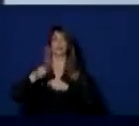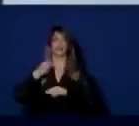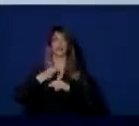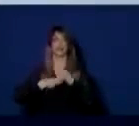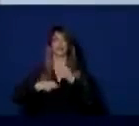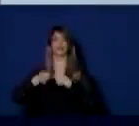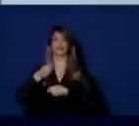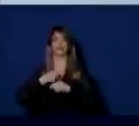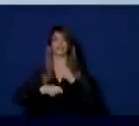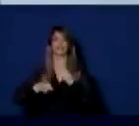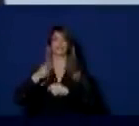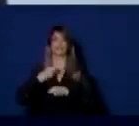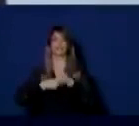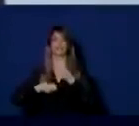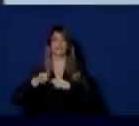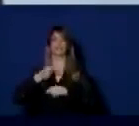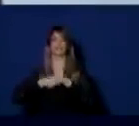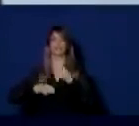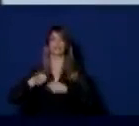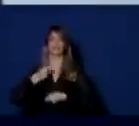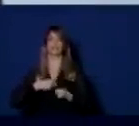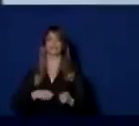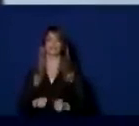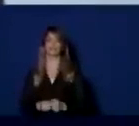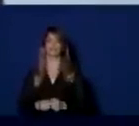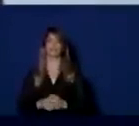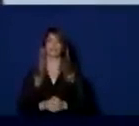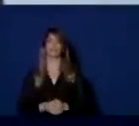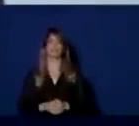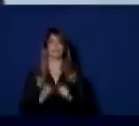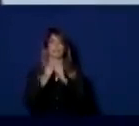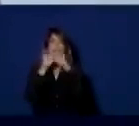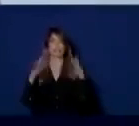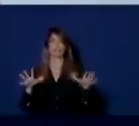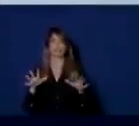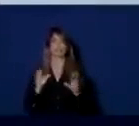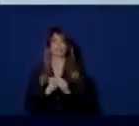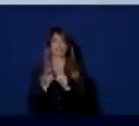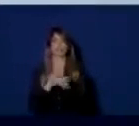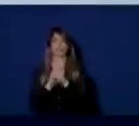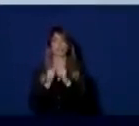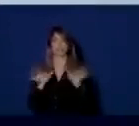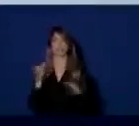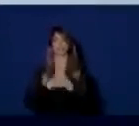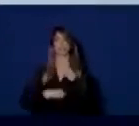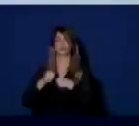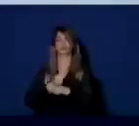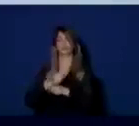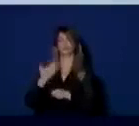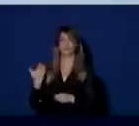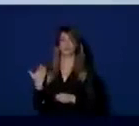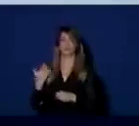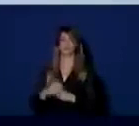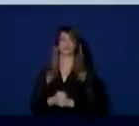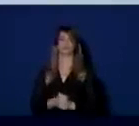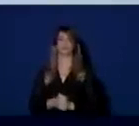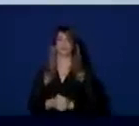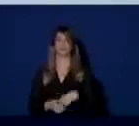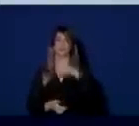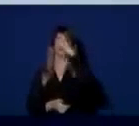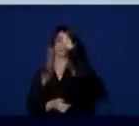não no sentido amplo da crise da pandemia do ano passado, mas de